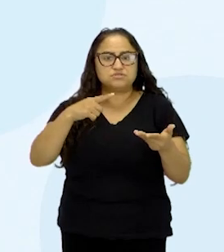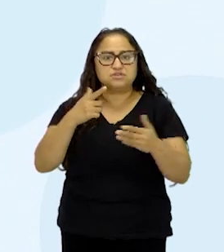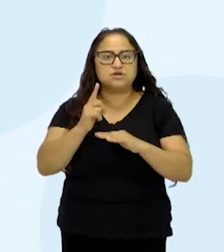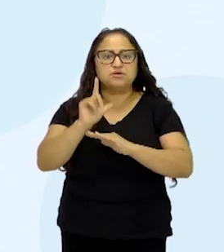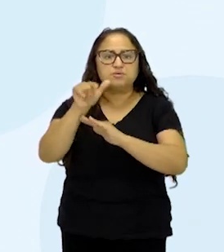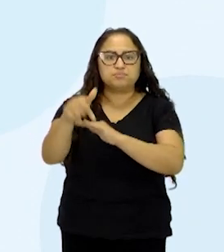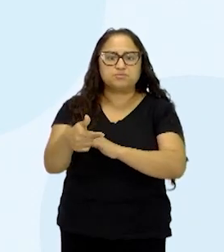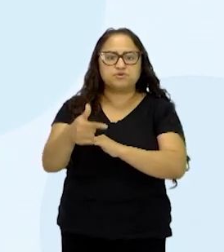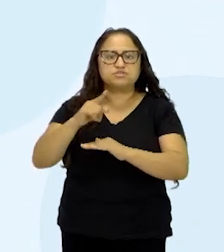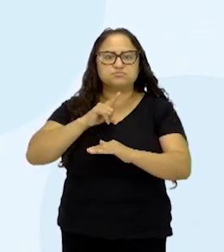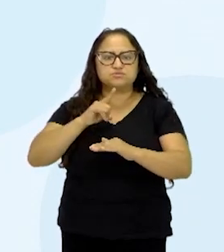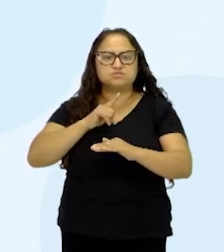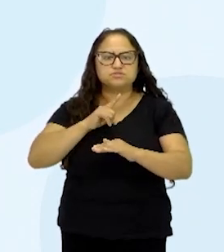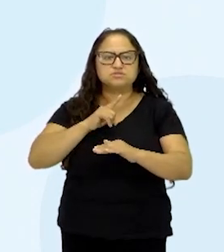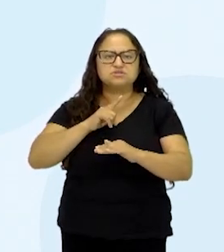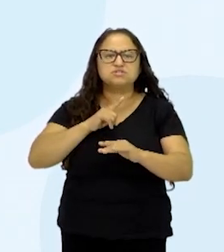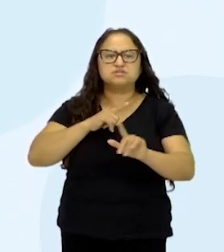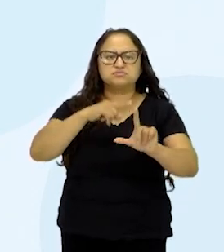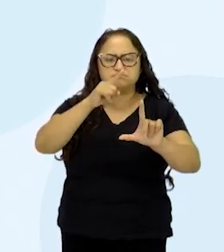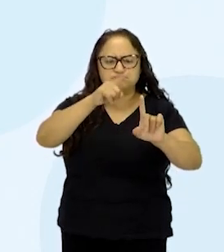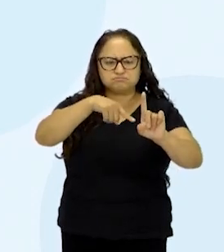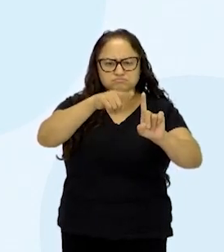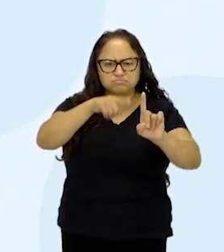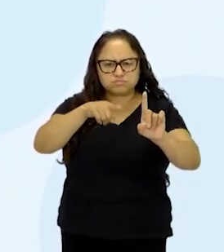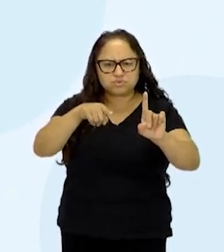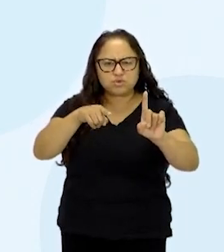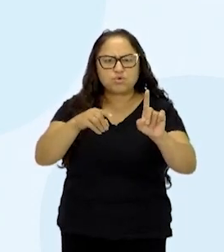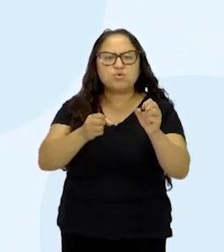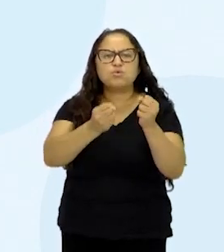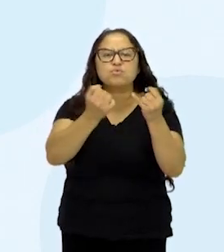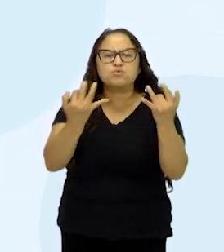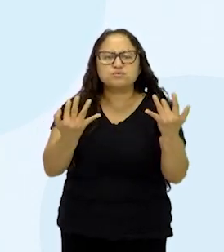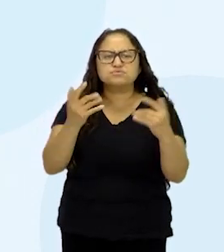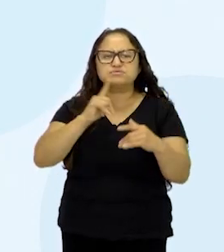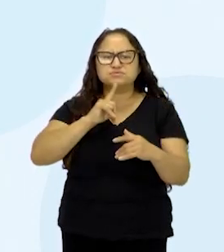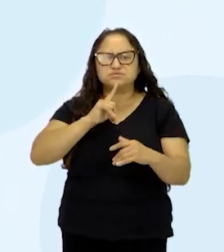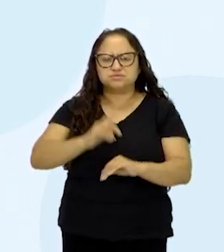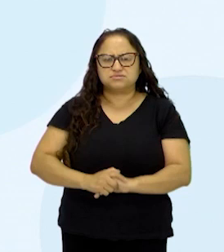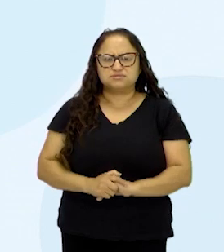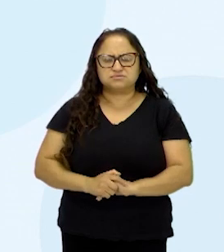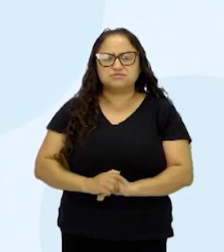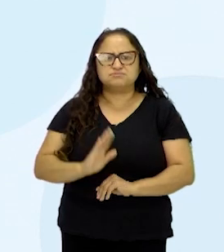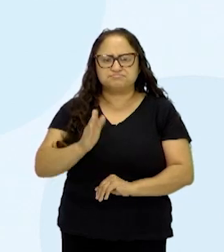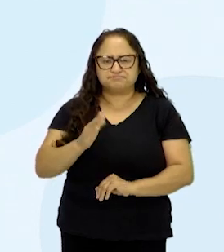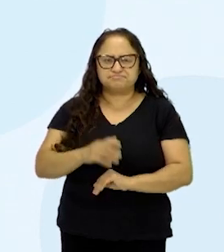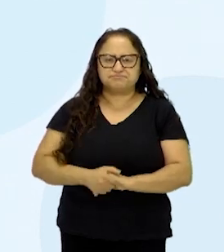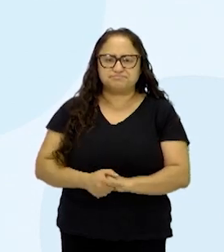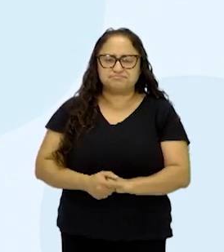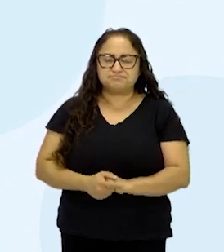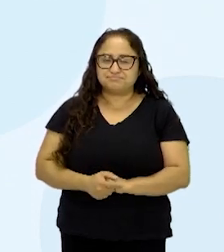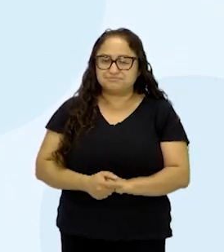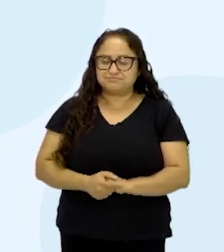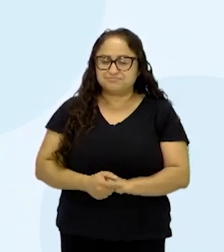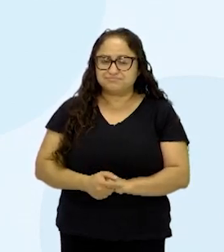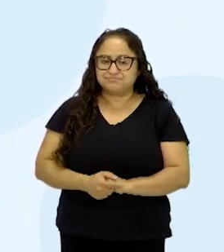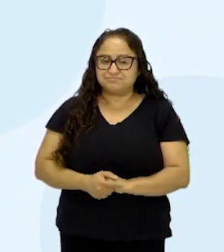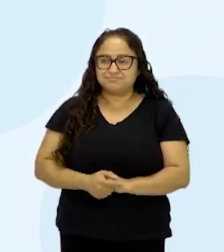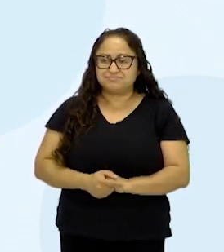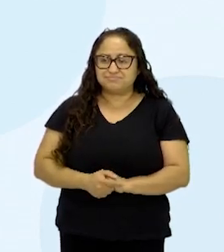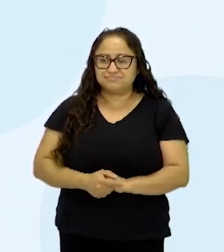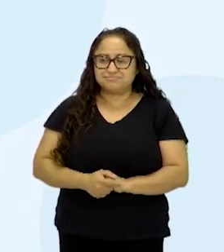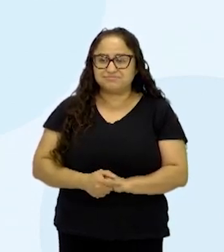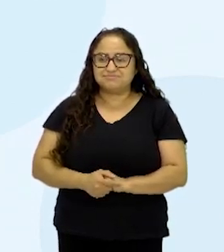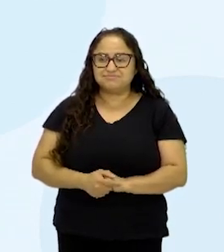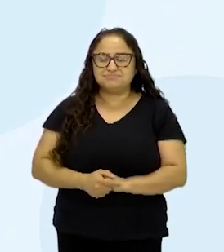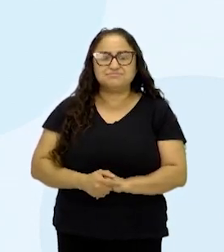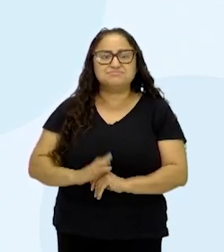próxima medida de tendência central, que é a média. Pode passar o slide, por favor, diretor. Isso aí, obrigado. Então, pessoal, agora a gente